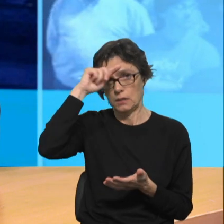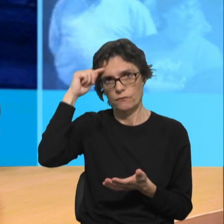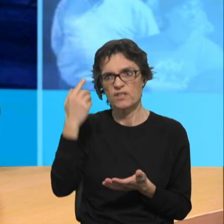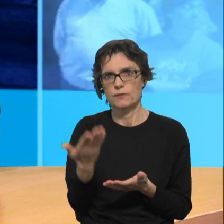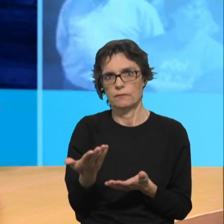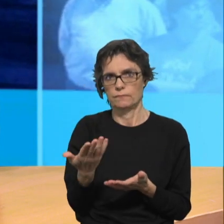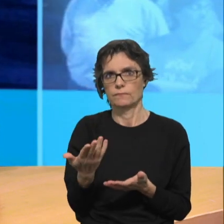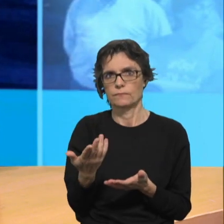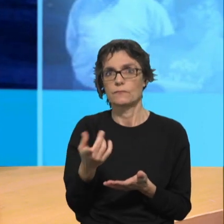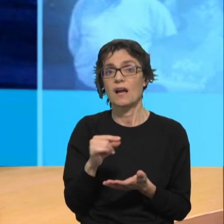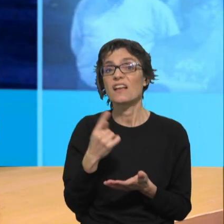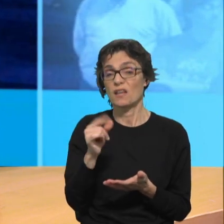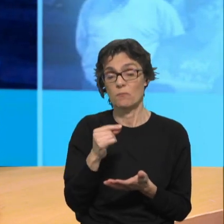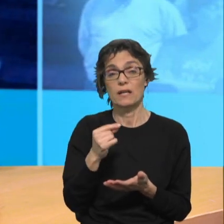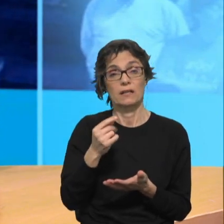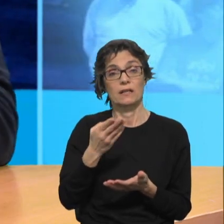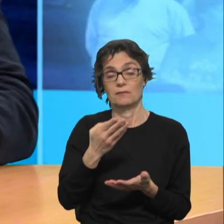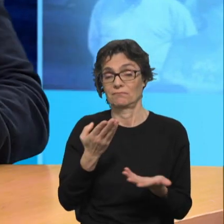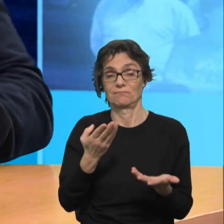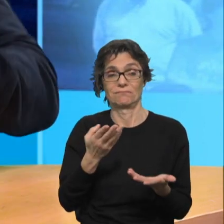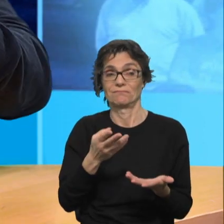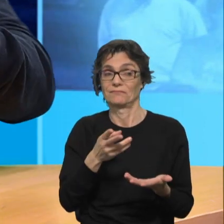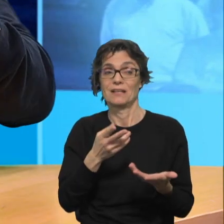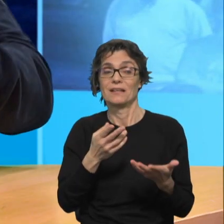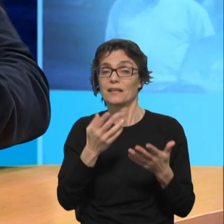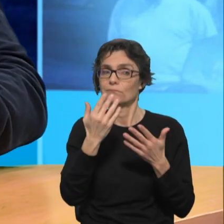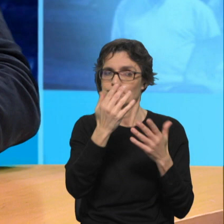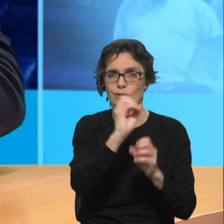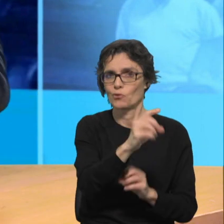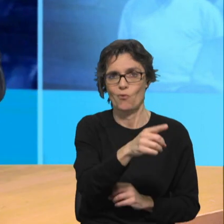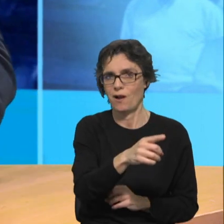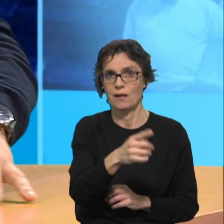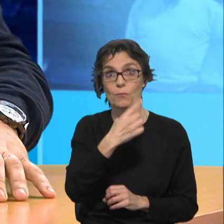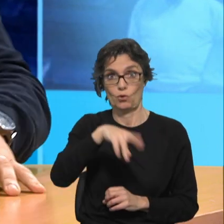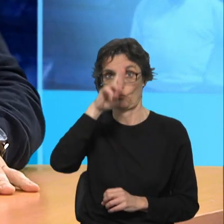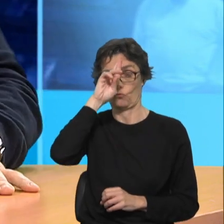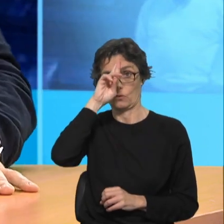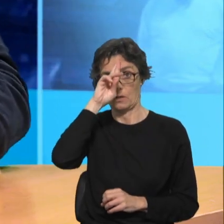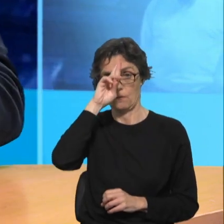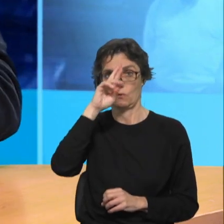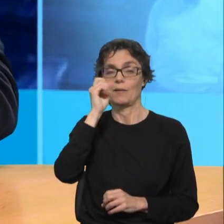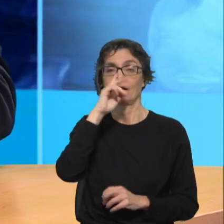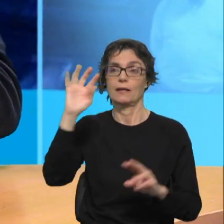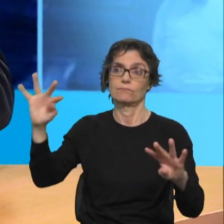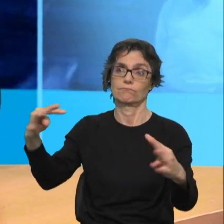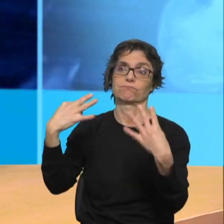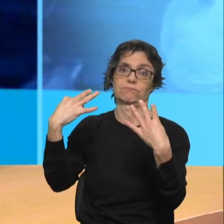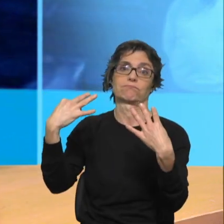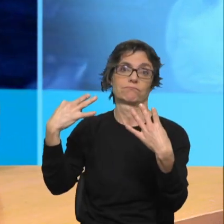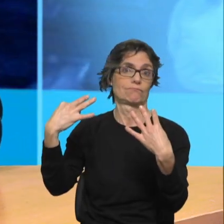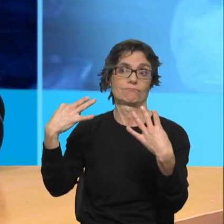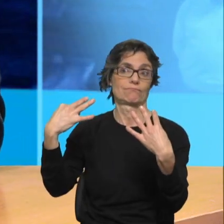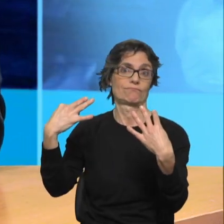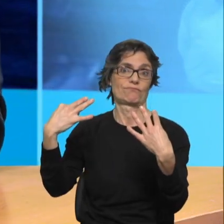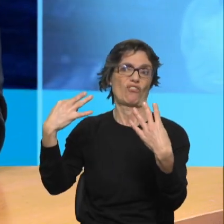forma, inglória, porque às vezes nós esforçamos e o público que lá está não está